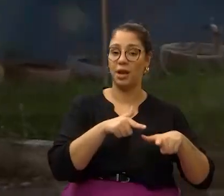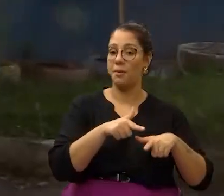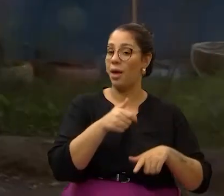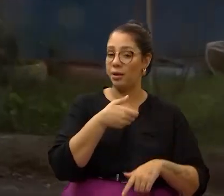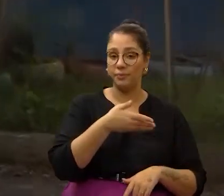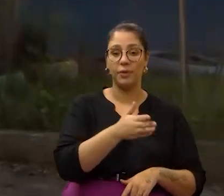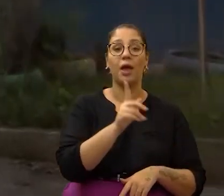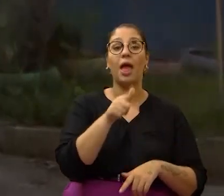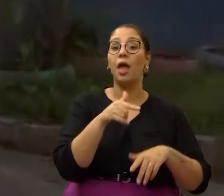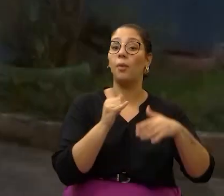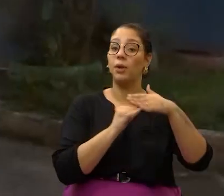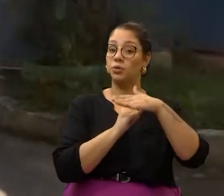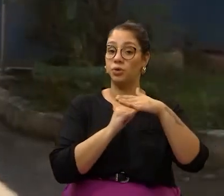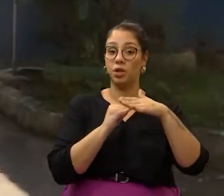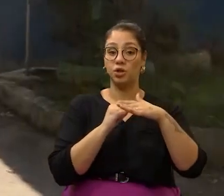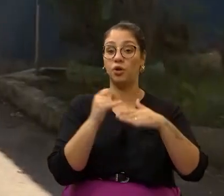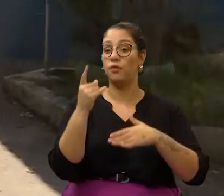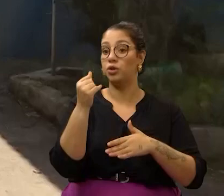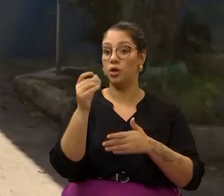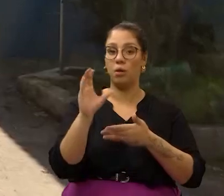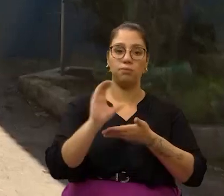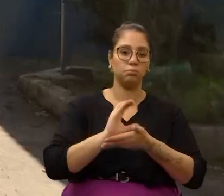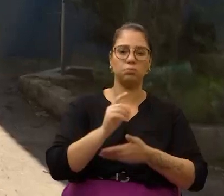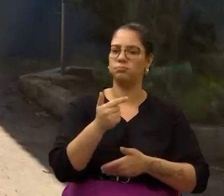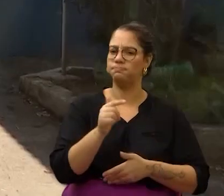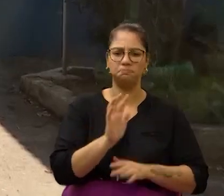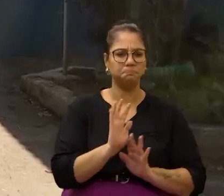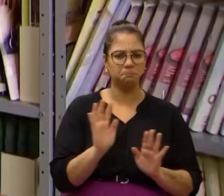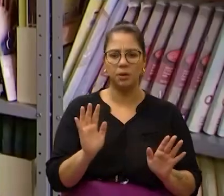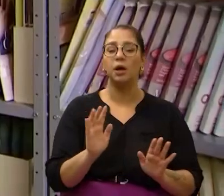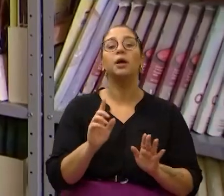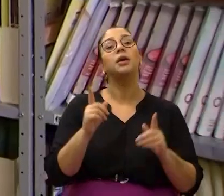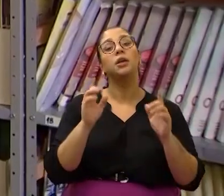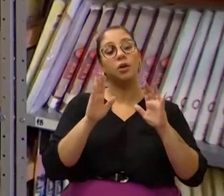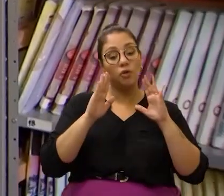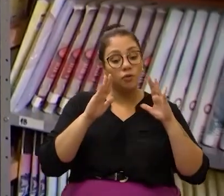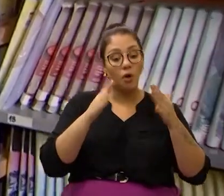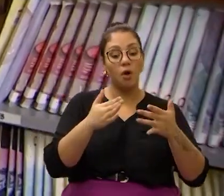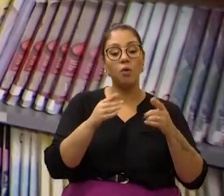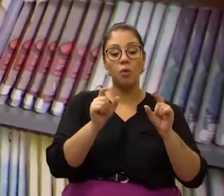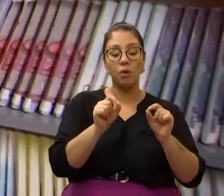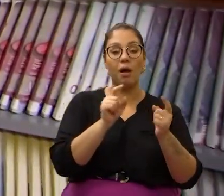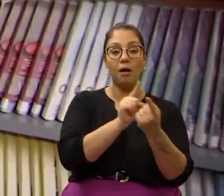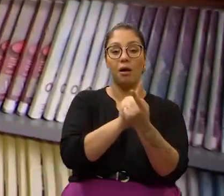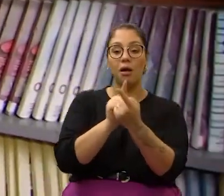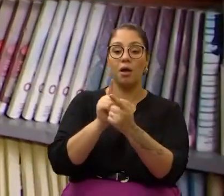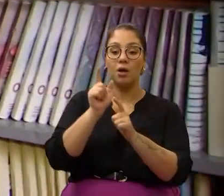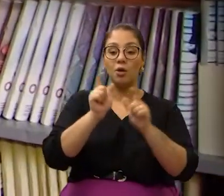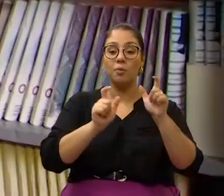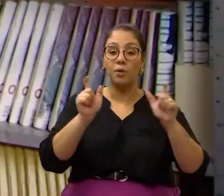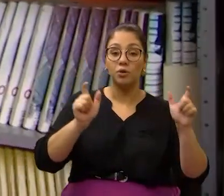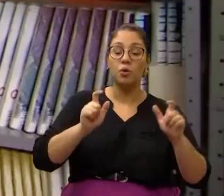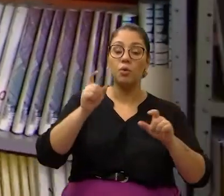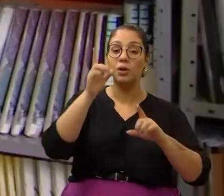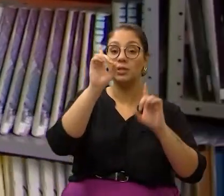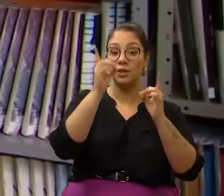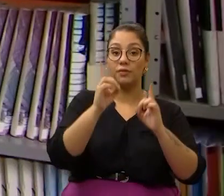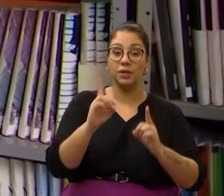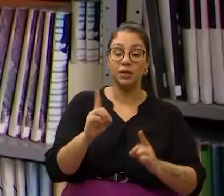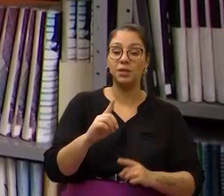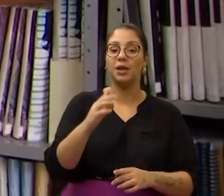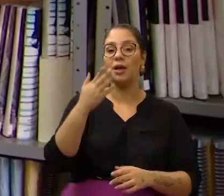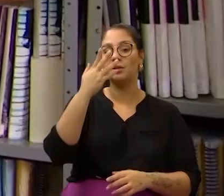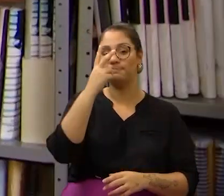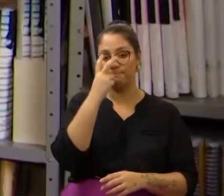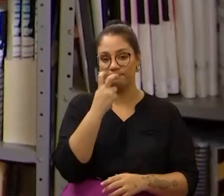local é uma instituição sem fins lucrativos que se dedica ao atendimento de pessoas com deficiência visual em